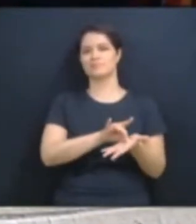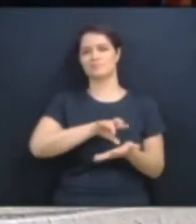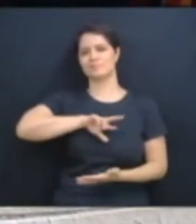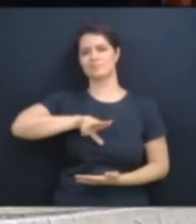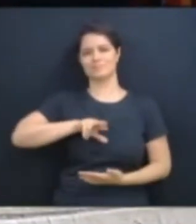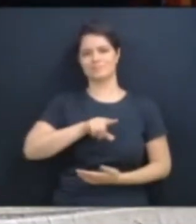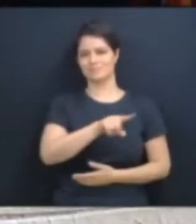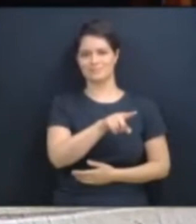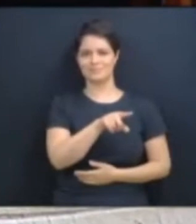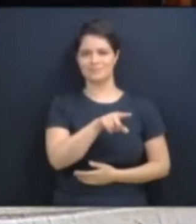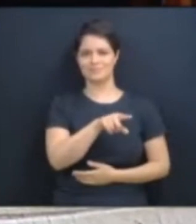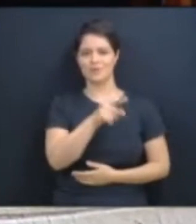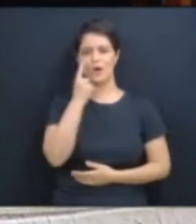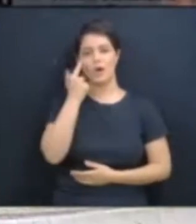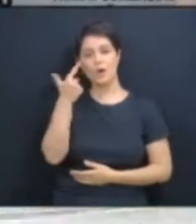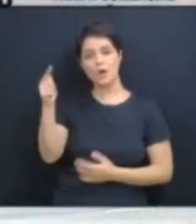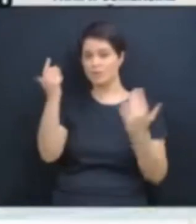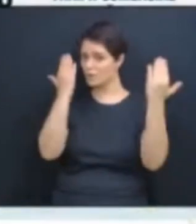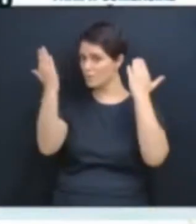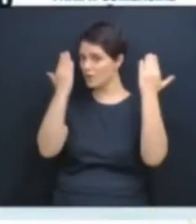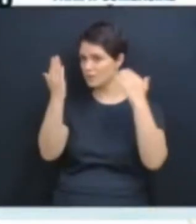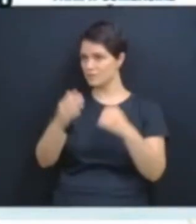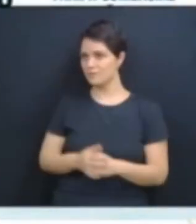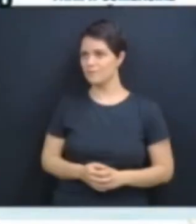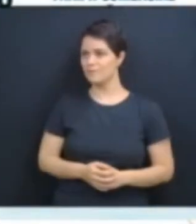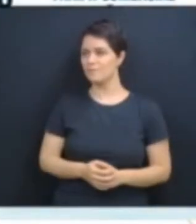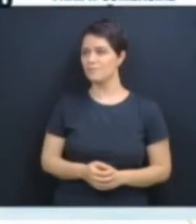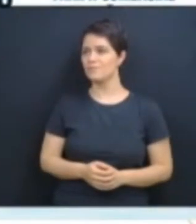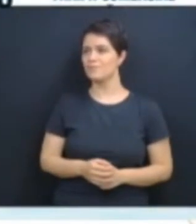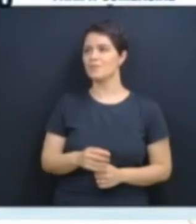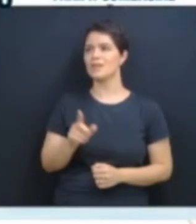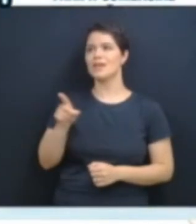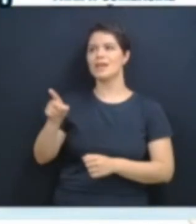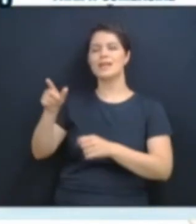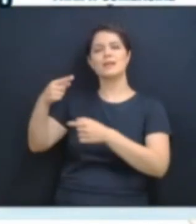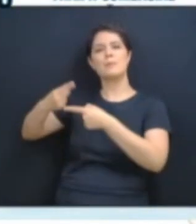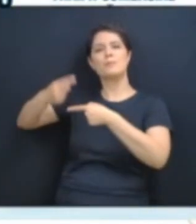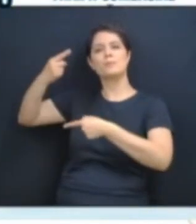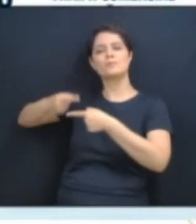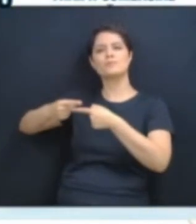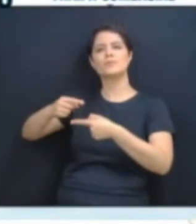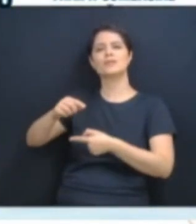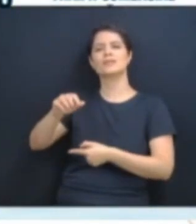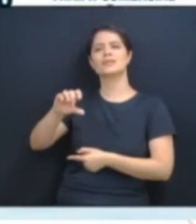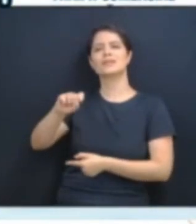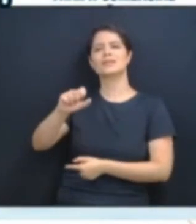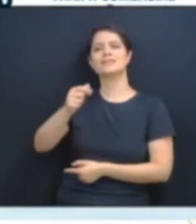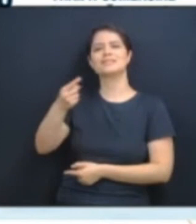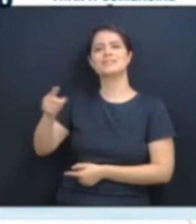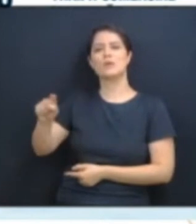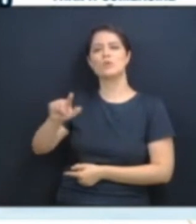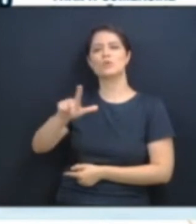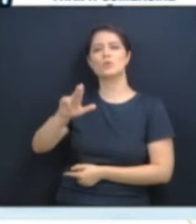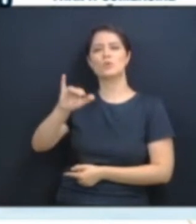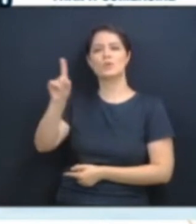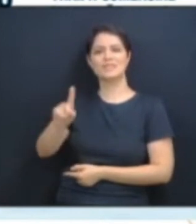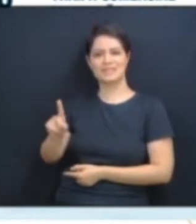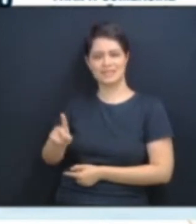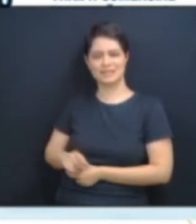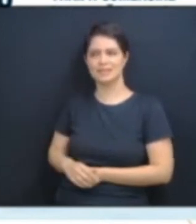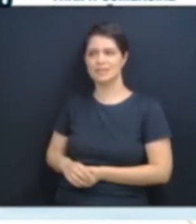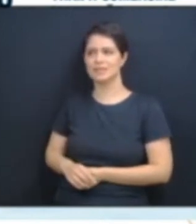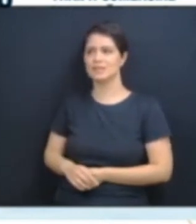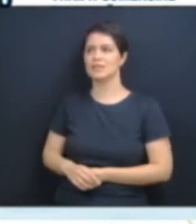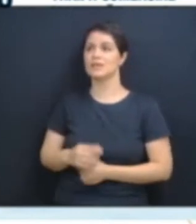Olha esse outro comparativo aqui. Esse é o pedágio em São Luís do Purunã. Acabou um veículo de passeio em R$